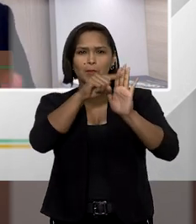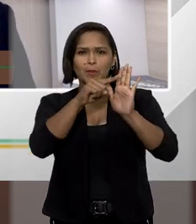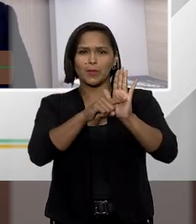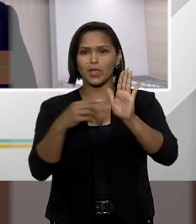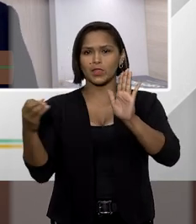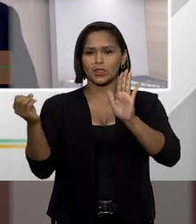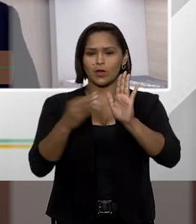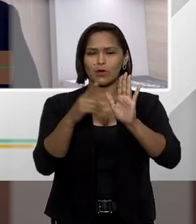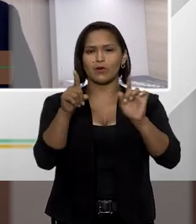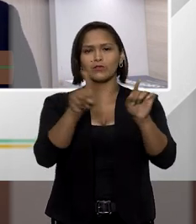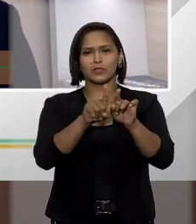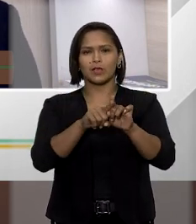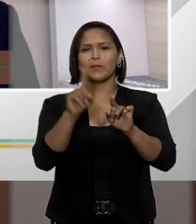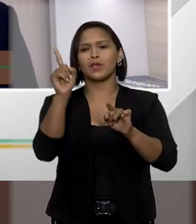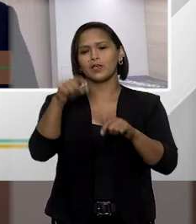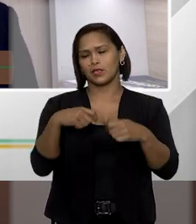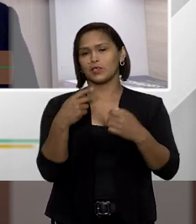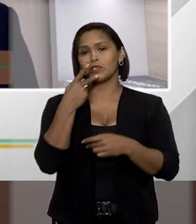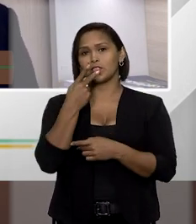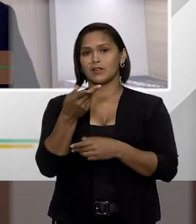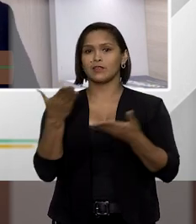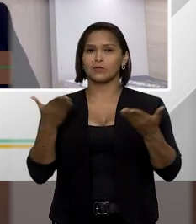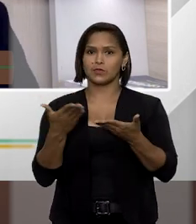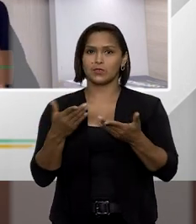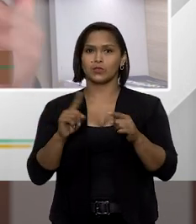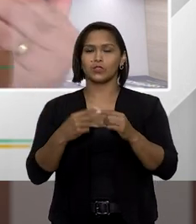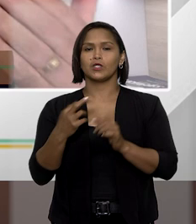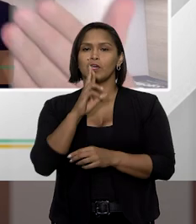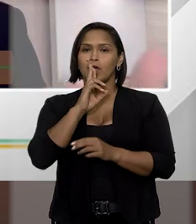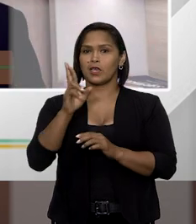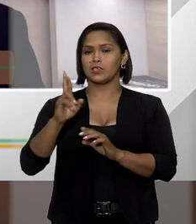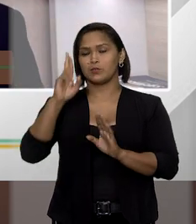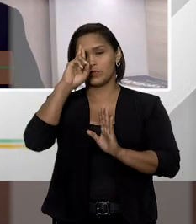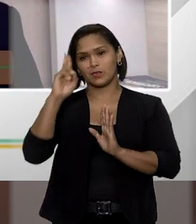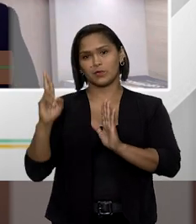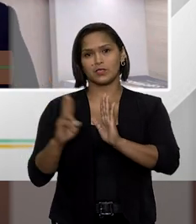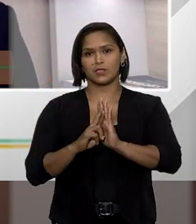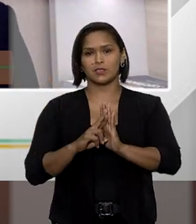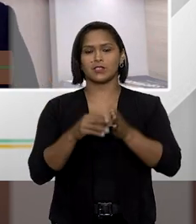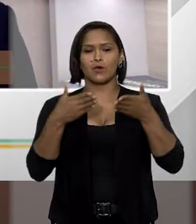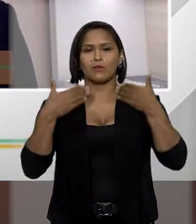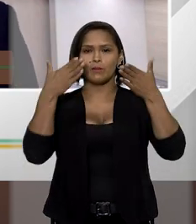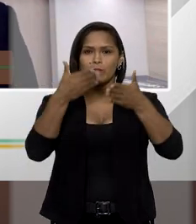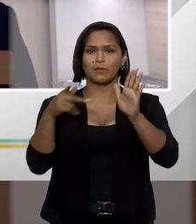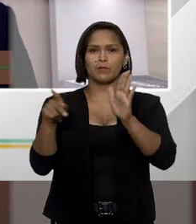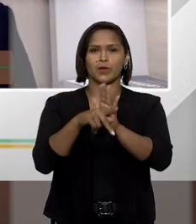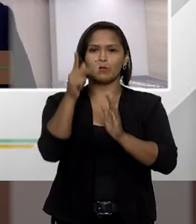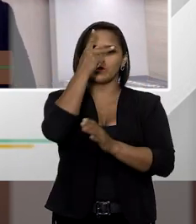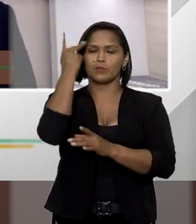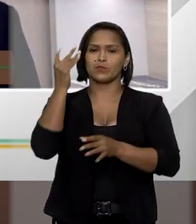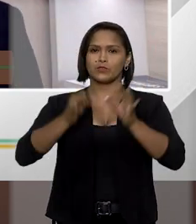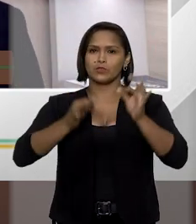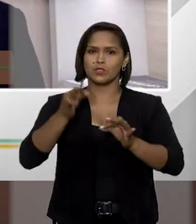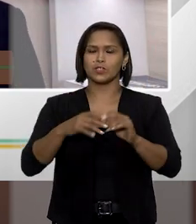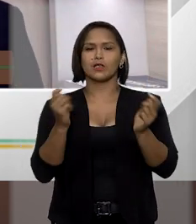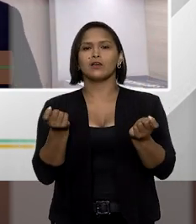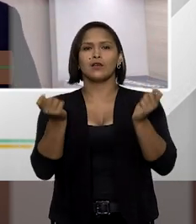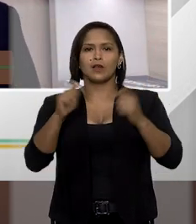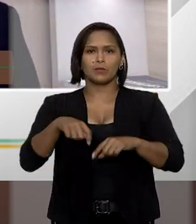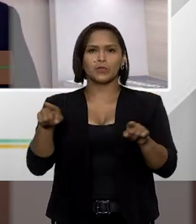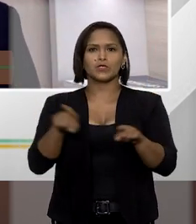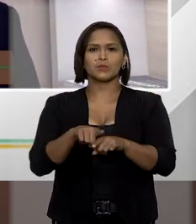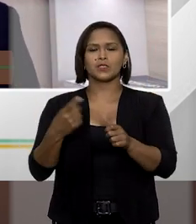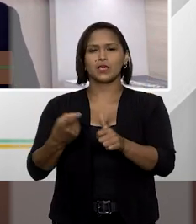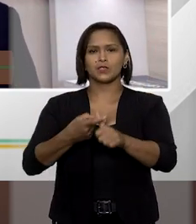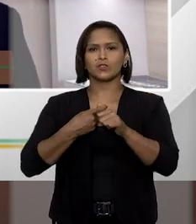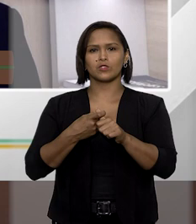pontos inovadores dos quais nós falamos aqui, como a responsabilização objetiva da pessoa jurídica, como a possibilidade